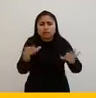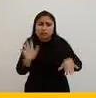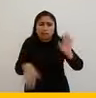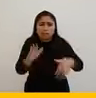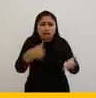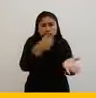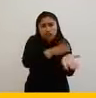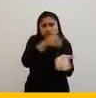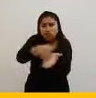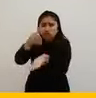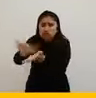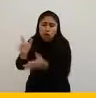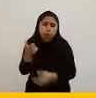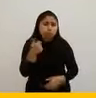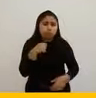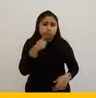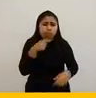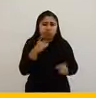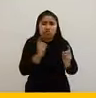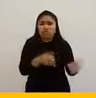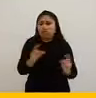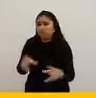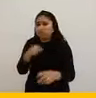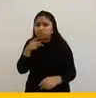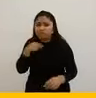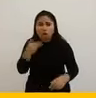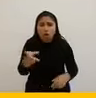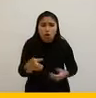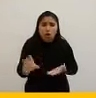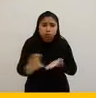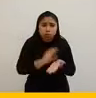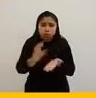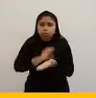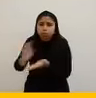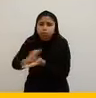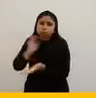de não estar vendendo, não poder receber aquilo que já venderam